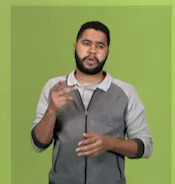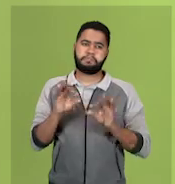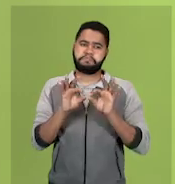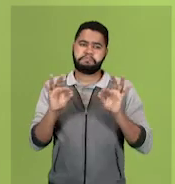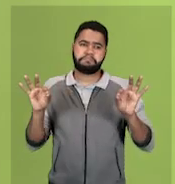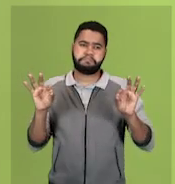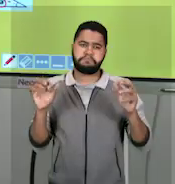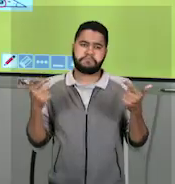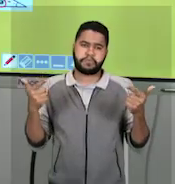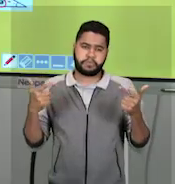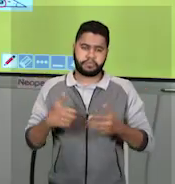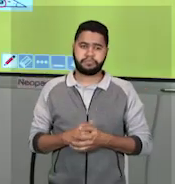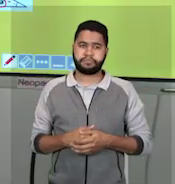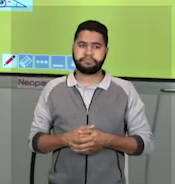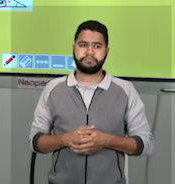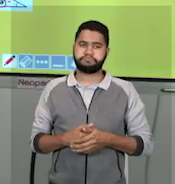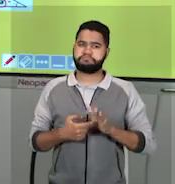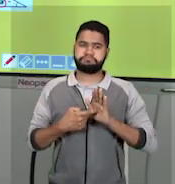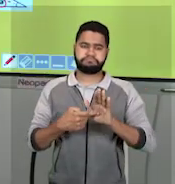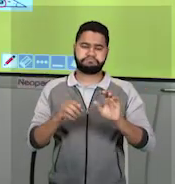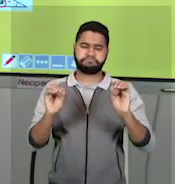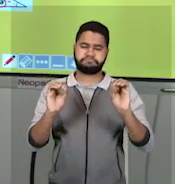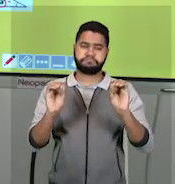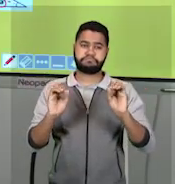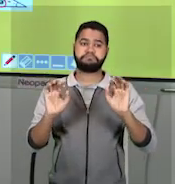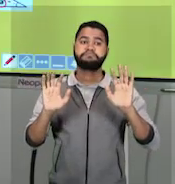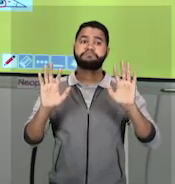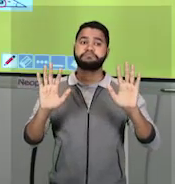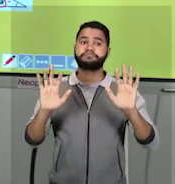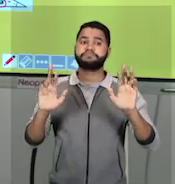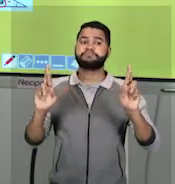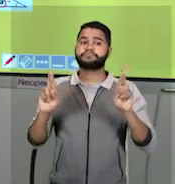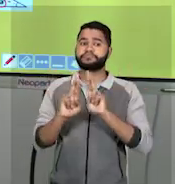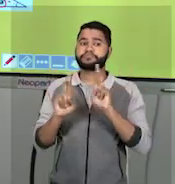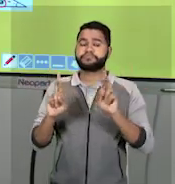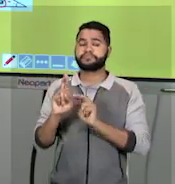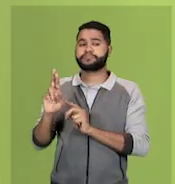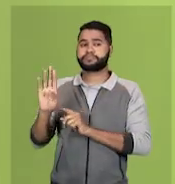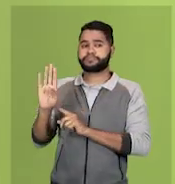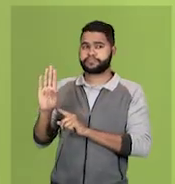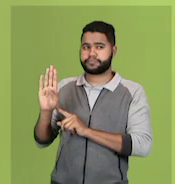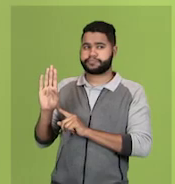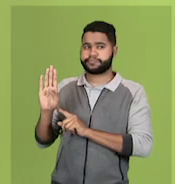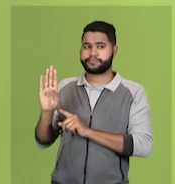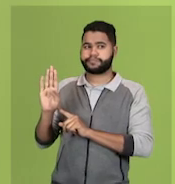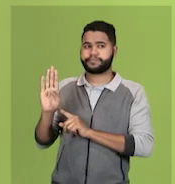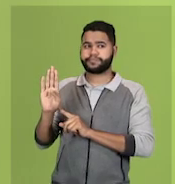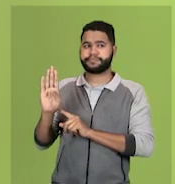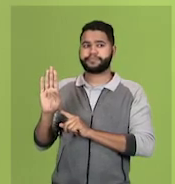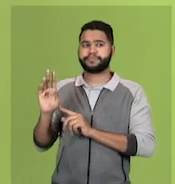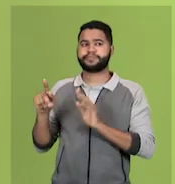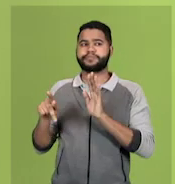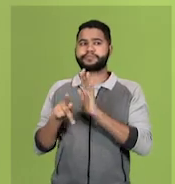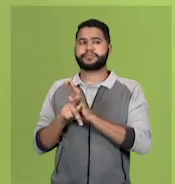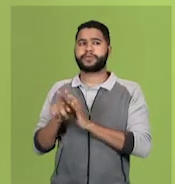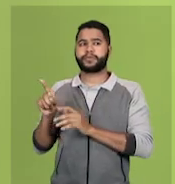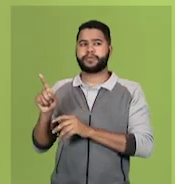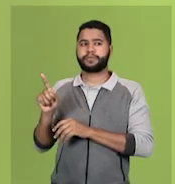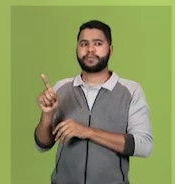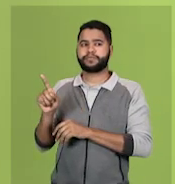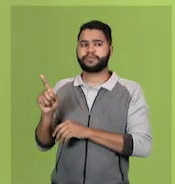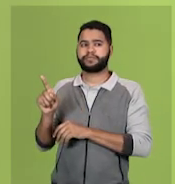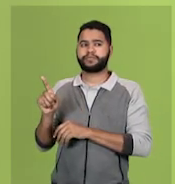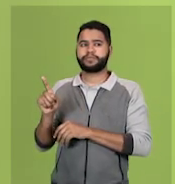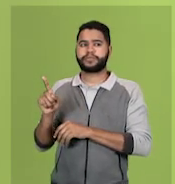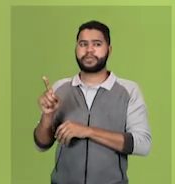então não vai fazer diferença para a gente. Agora, em relação ao ângulo B, ele já vira um cateto adjacente, olha só. Ele